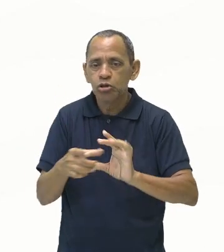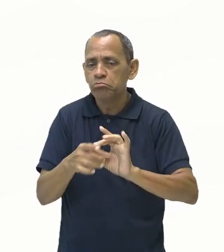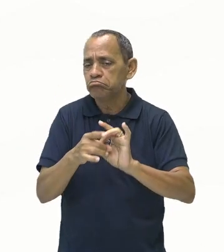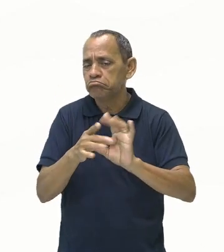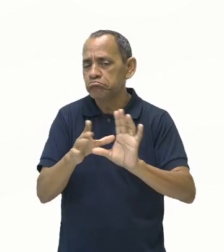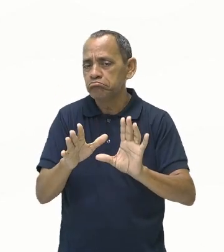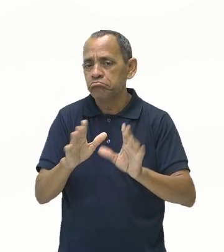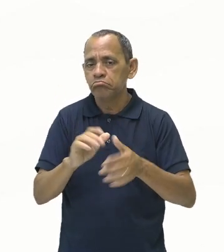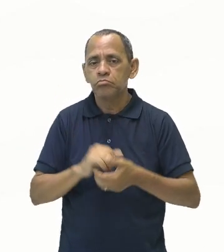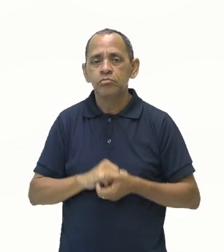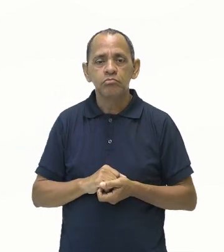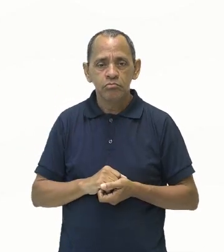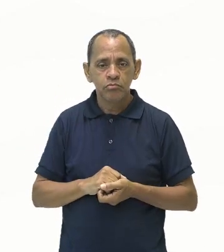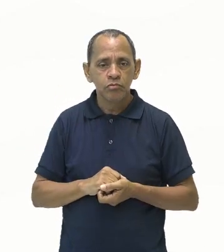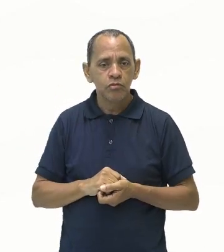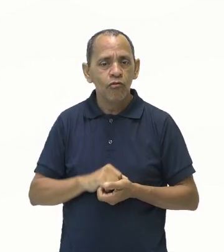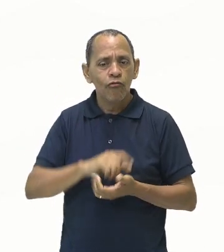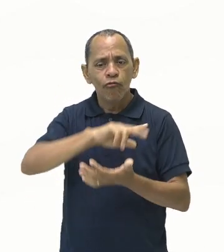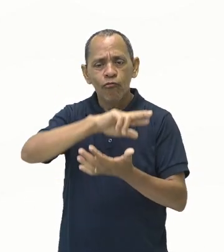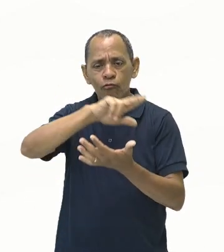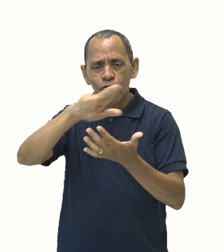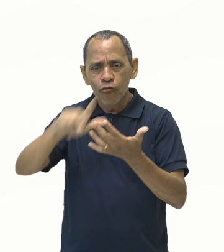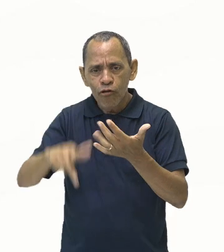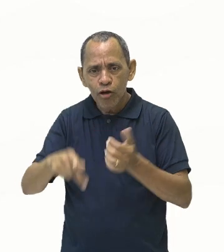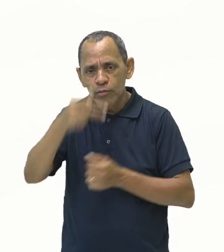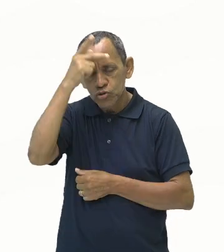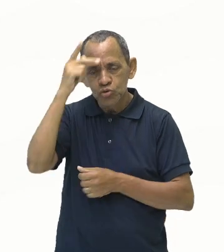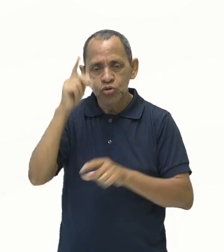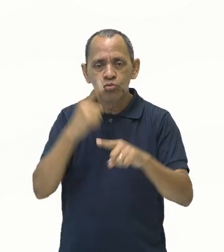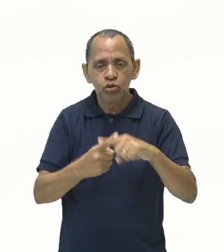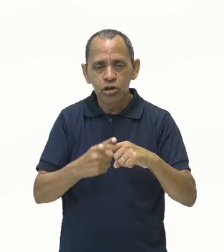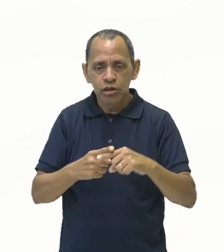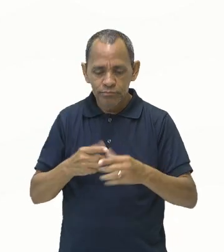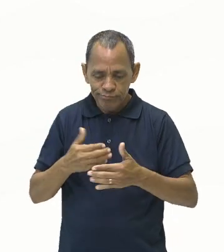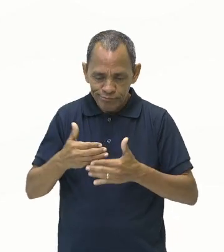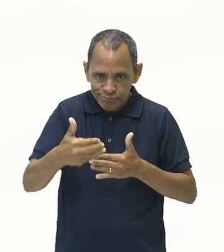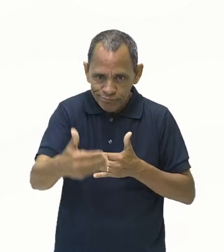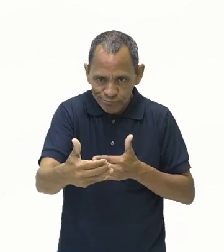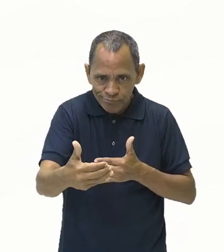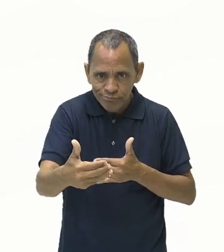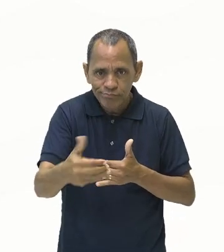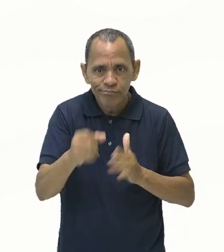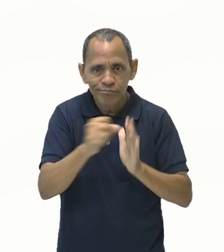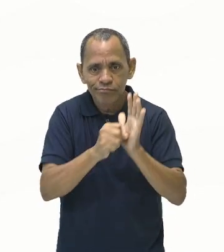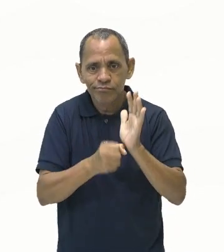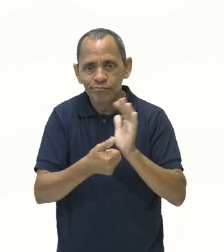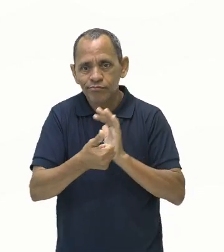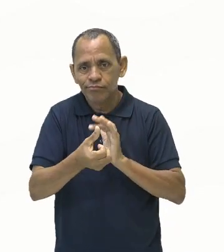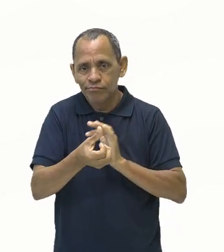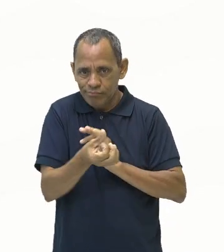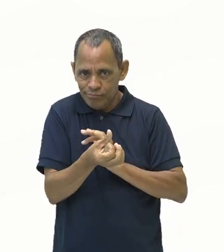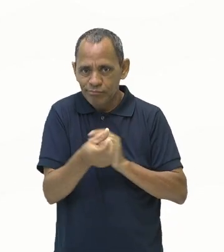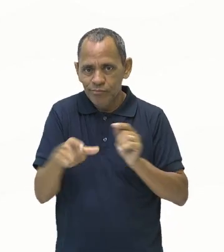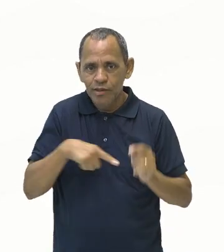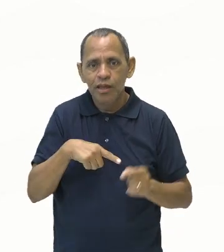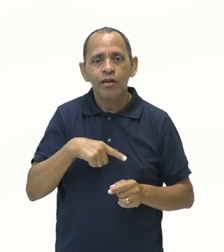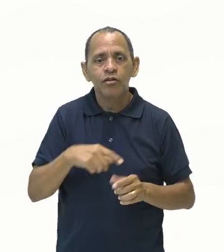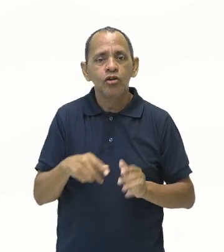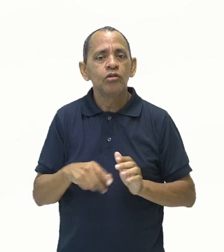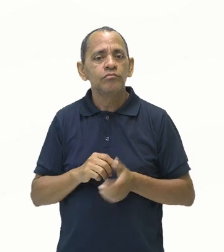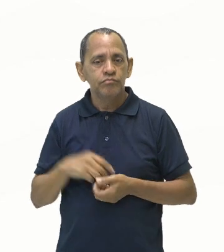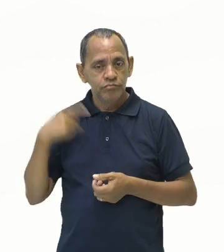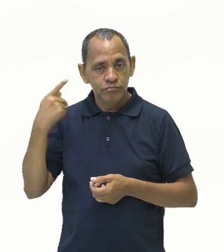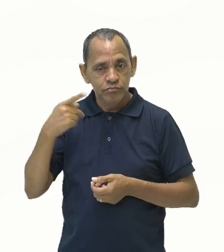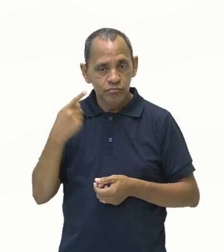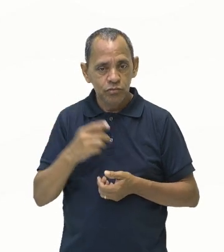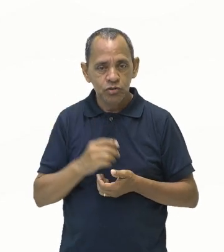disponível. Isso porque, a partir do século XVI, teve início uma política que se